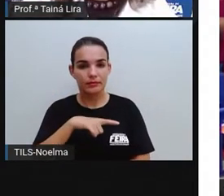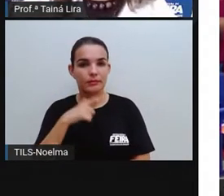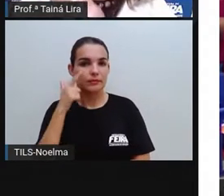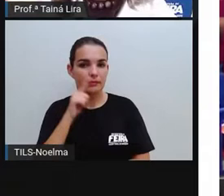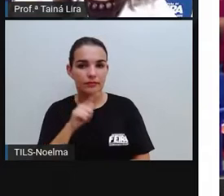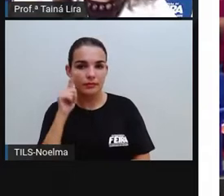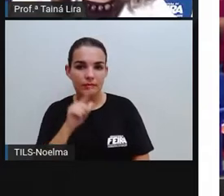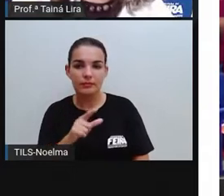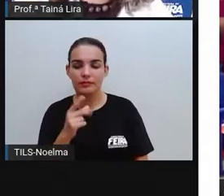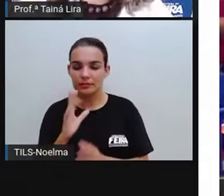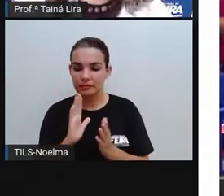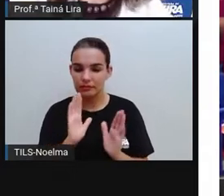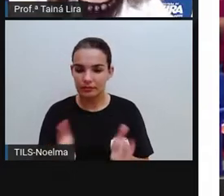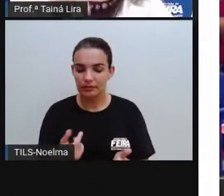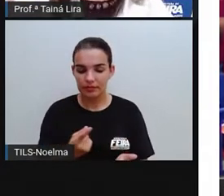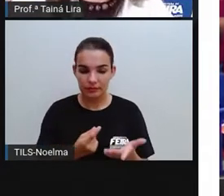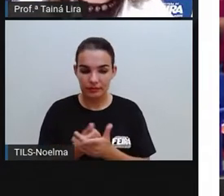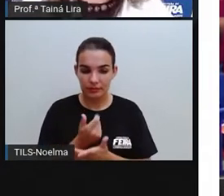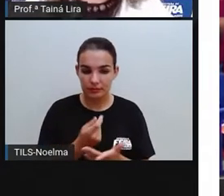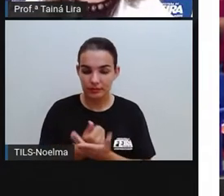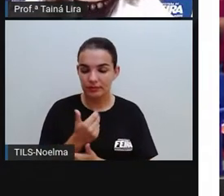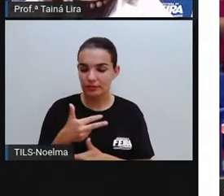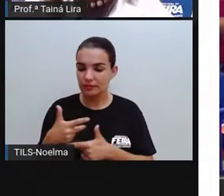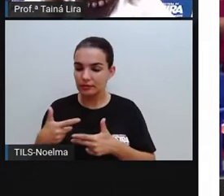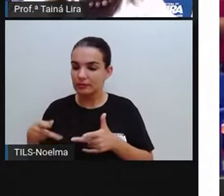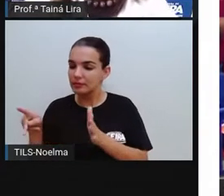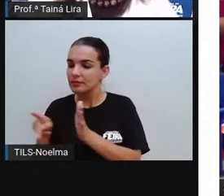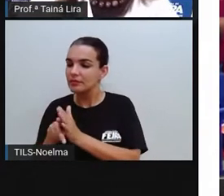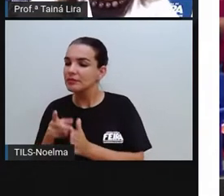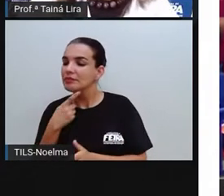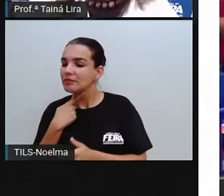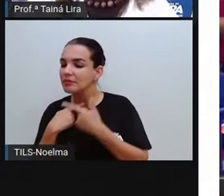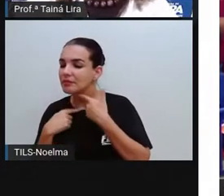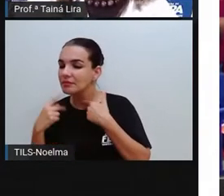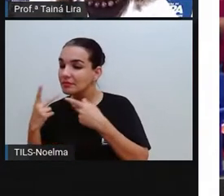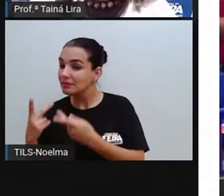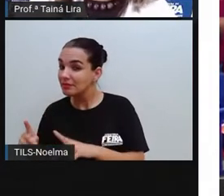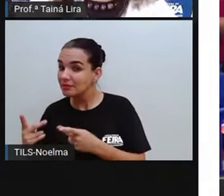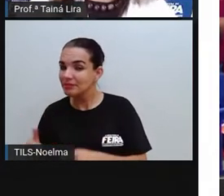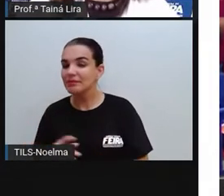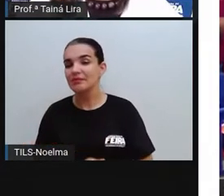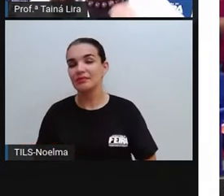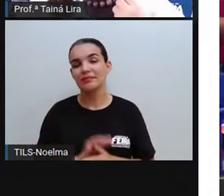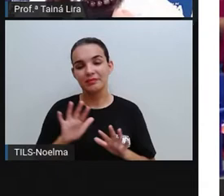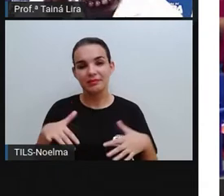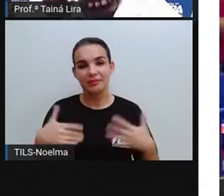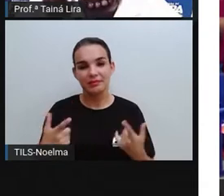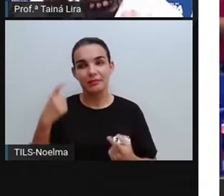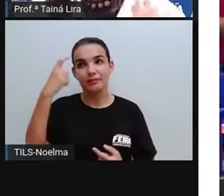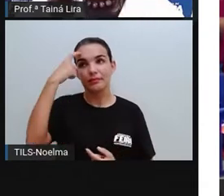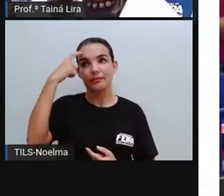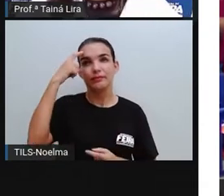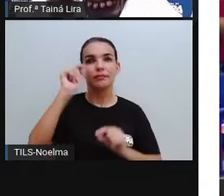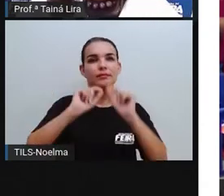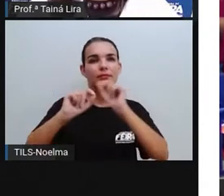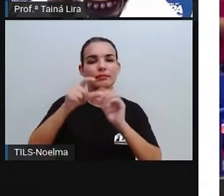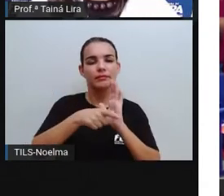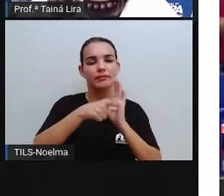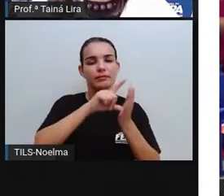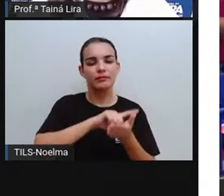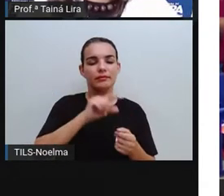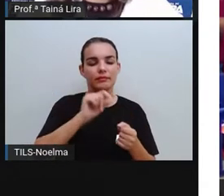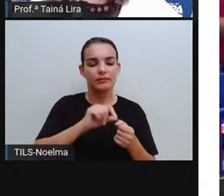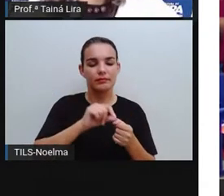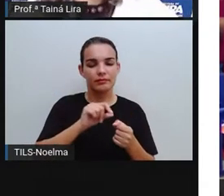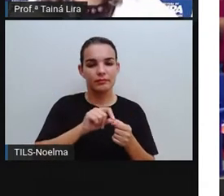conseguindo levar o material que ela queria mesmo, tá bom? Então, são questões que a gente tem que pensar antes de fazer uma